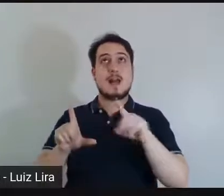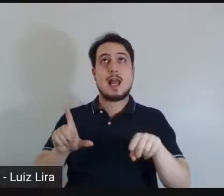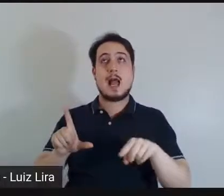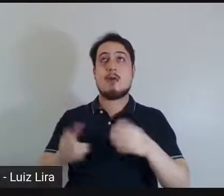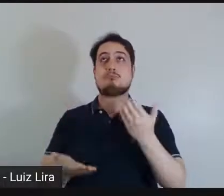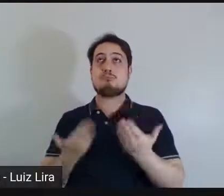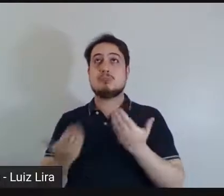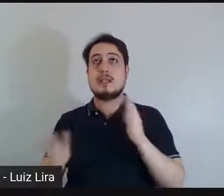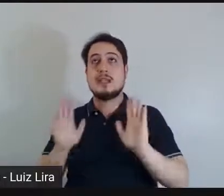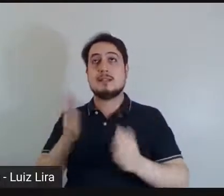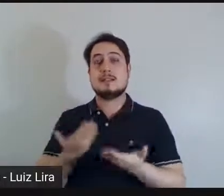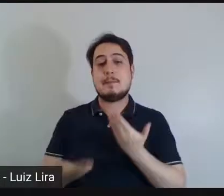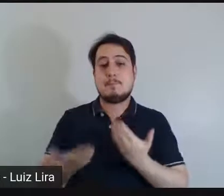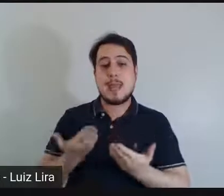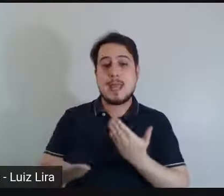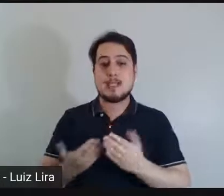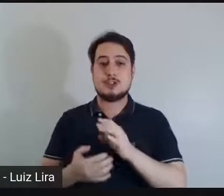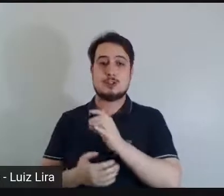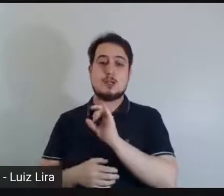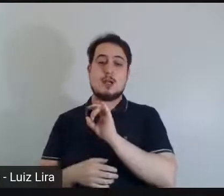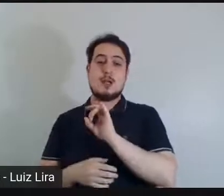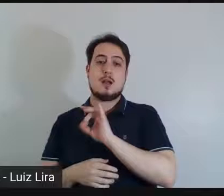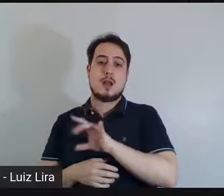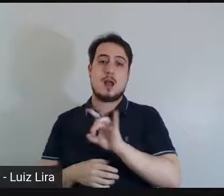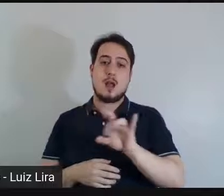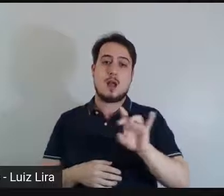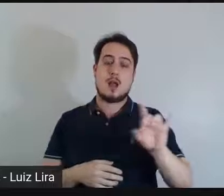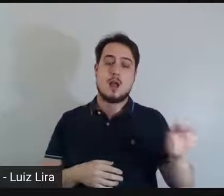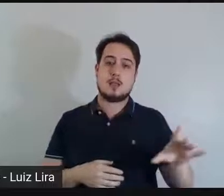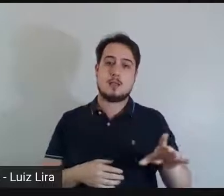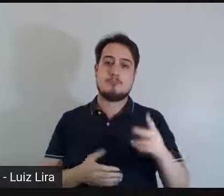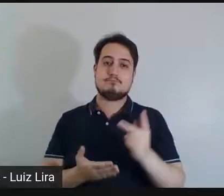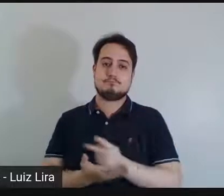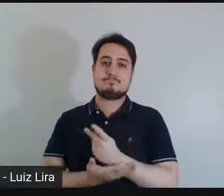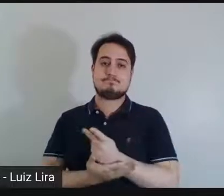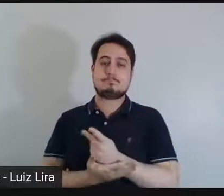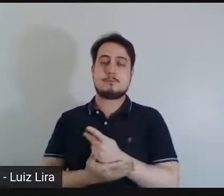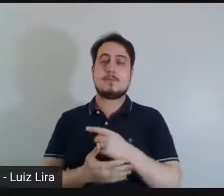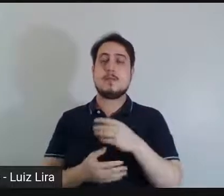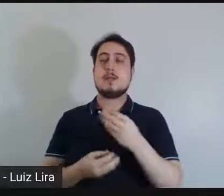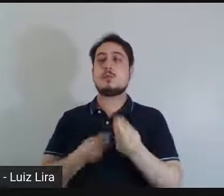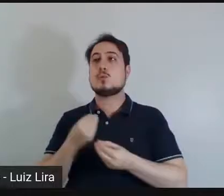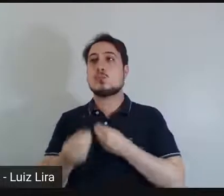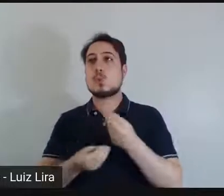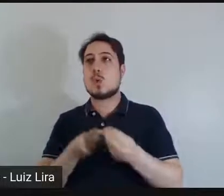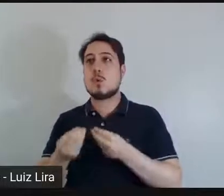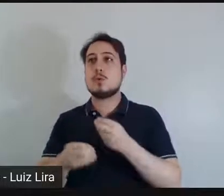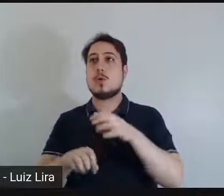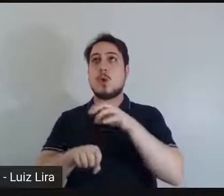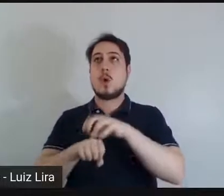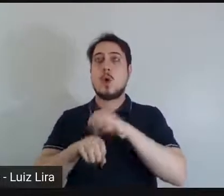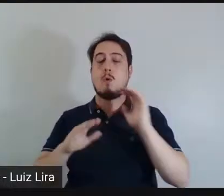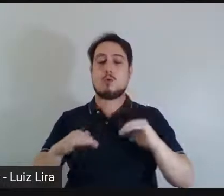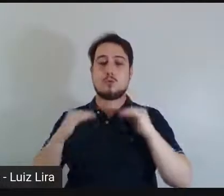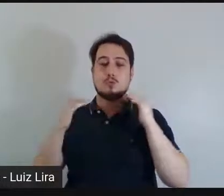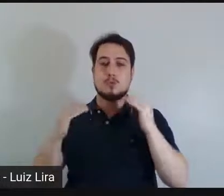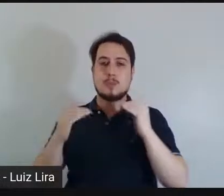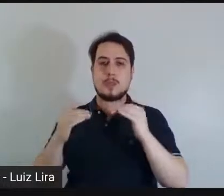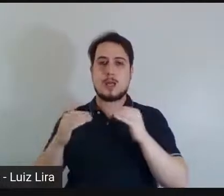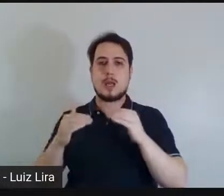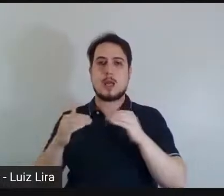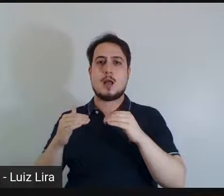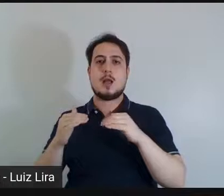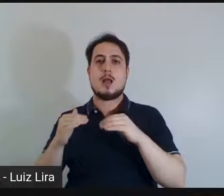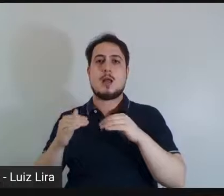caso. Tá? E, assim, é um caso tão interessante que não tem como nenhum órgão superior, normatizador, como a